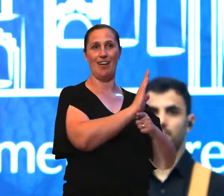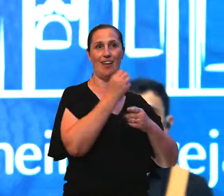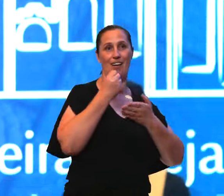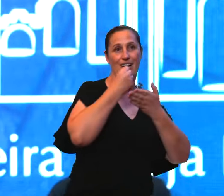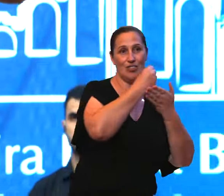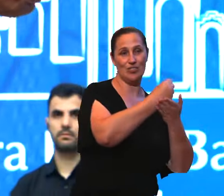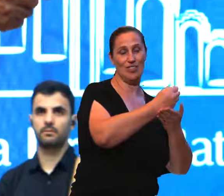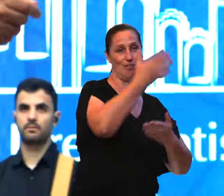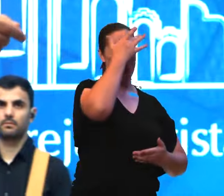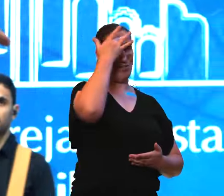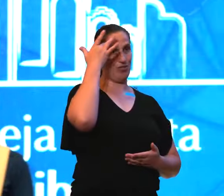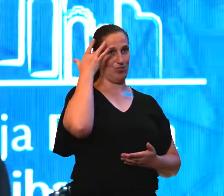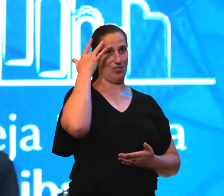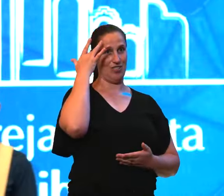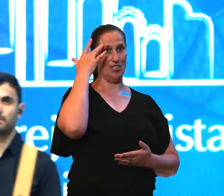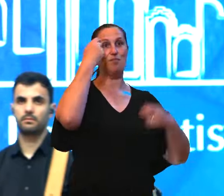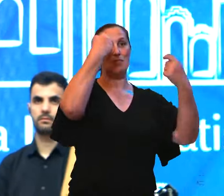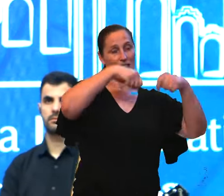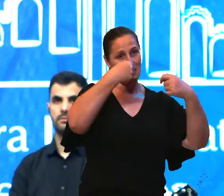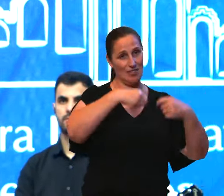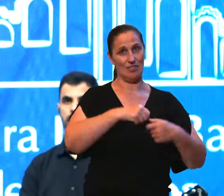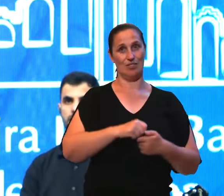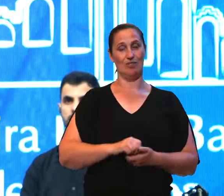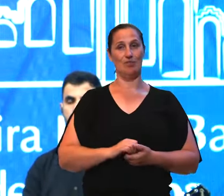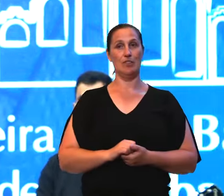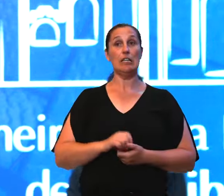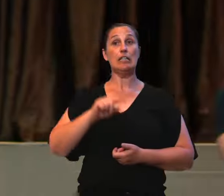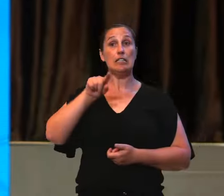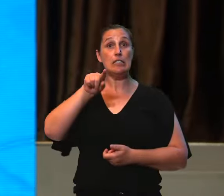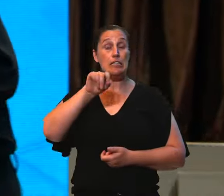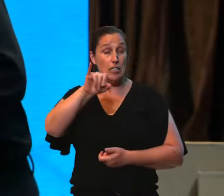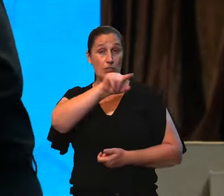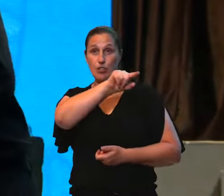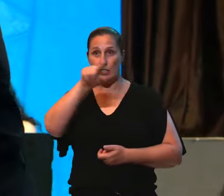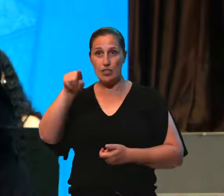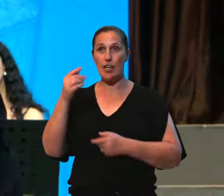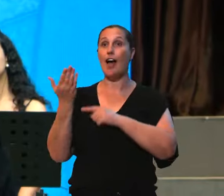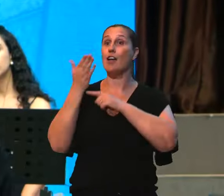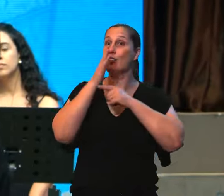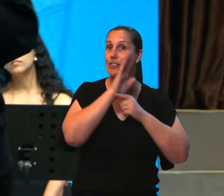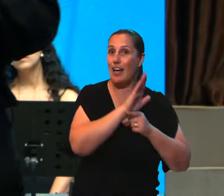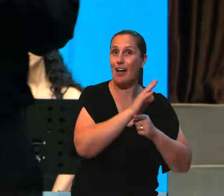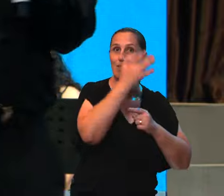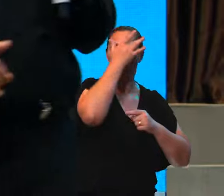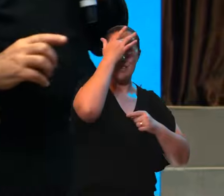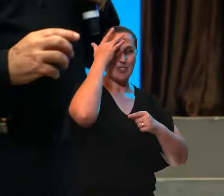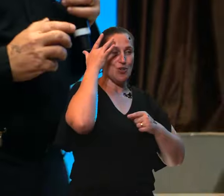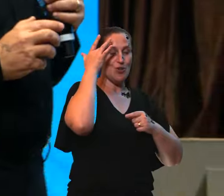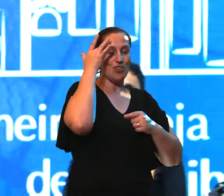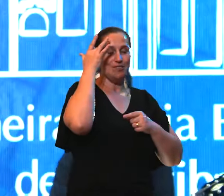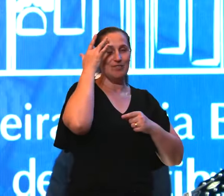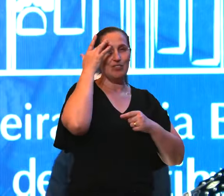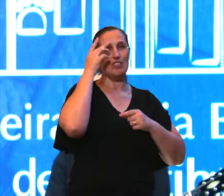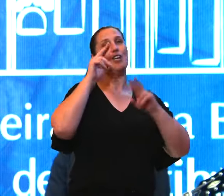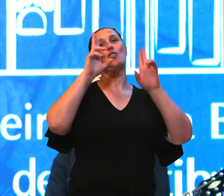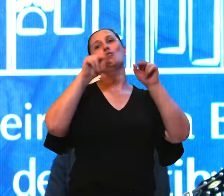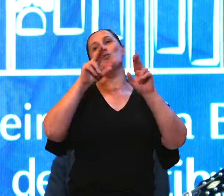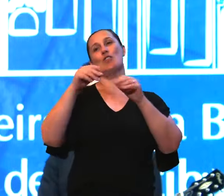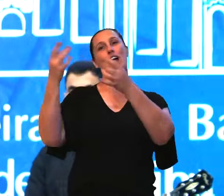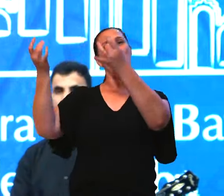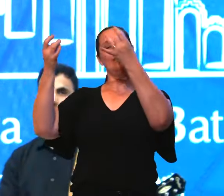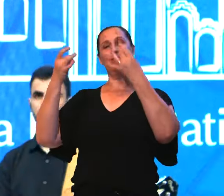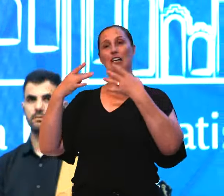aquele que socorre o necessitado nunca ficará desamparado nem seu filho mendigará o pão Deus quer que eu